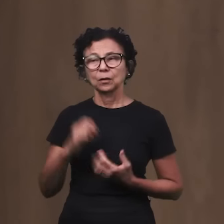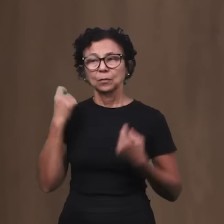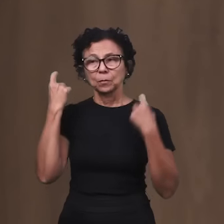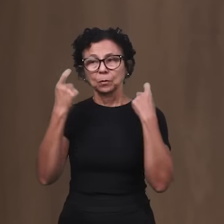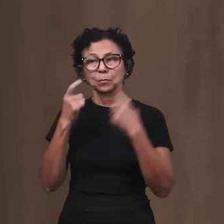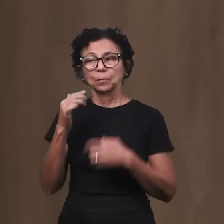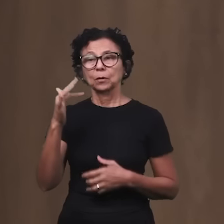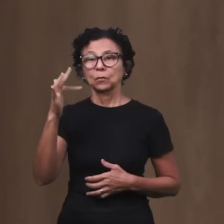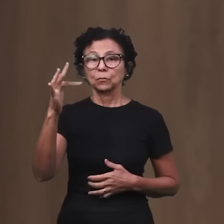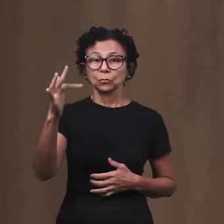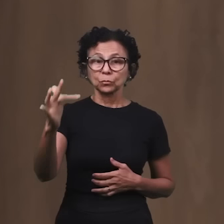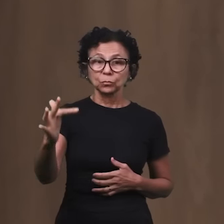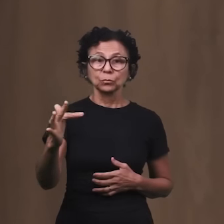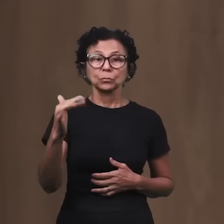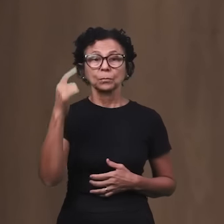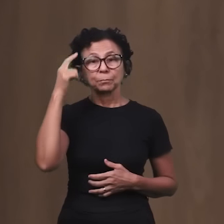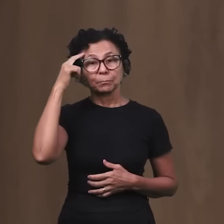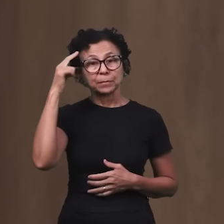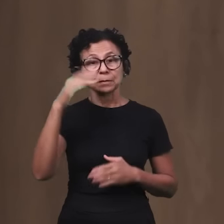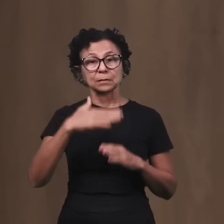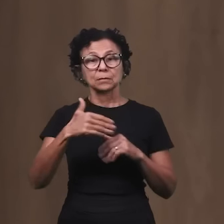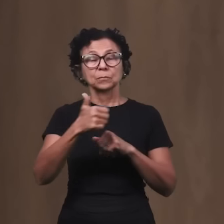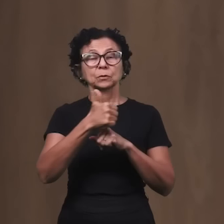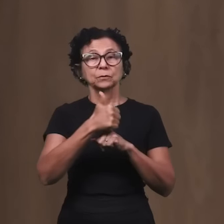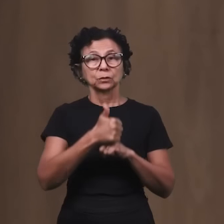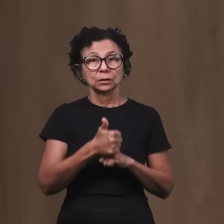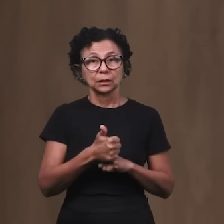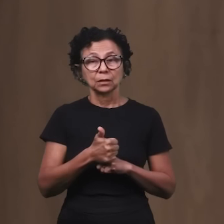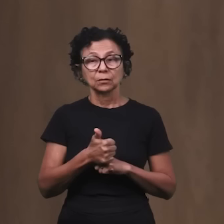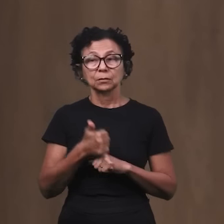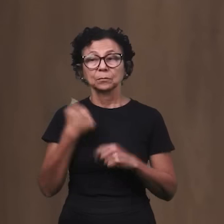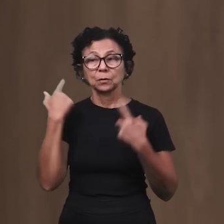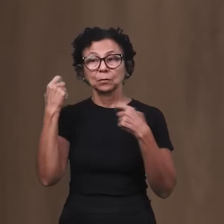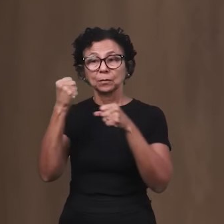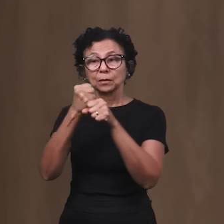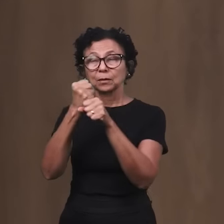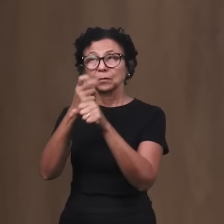preocupados com o futuro, preocupados com a obra e tendo certeza que